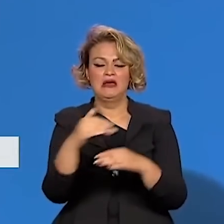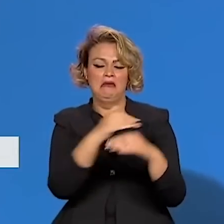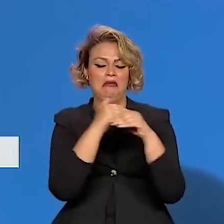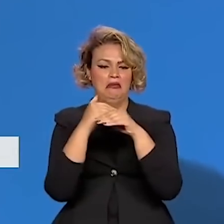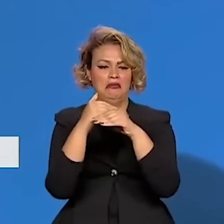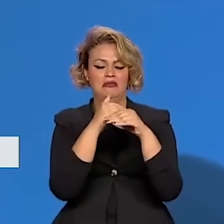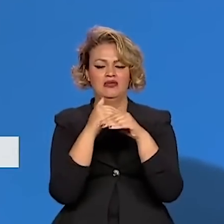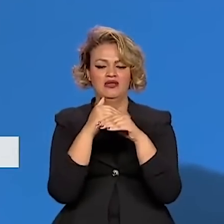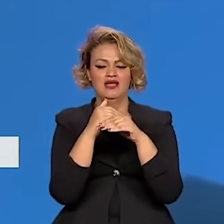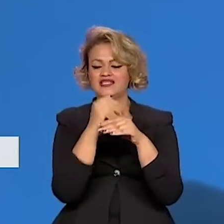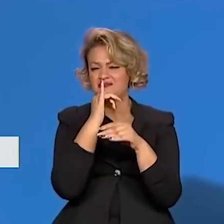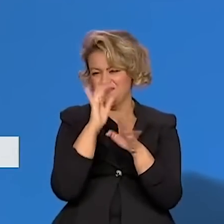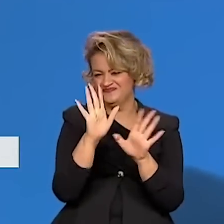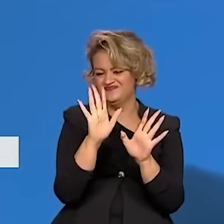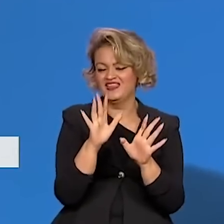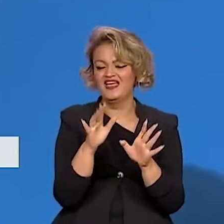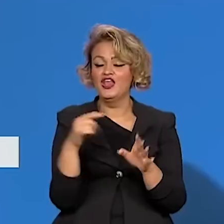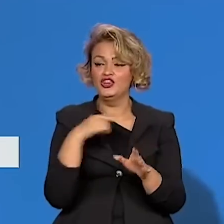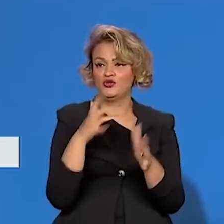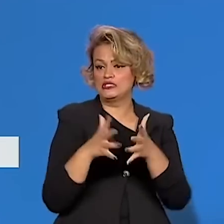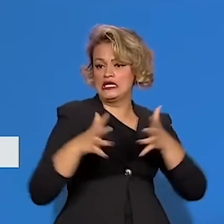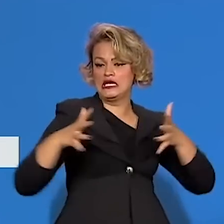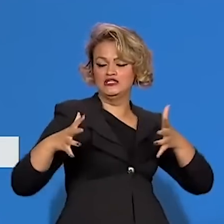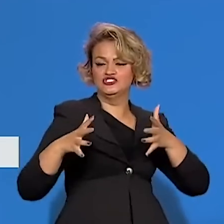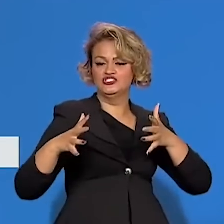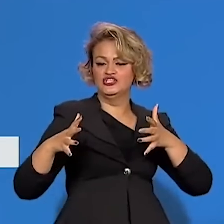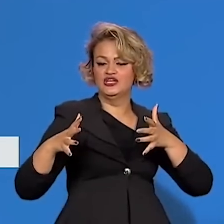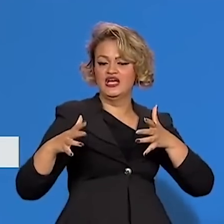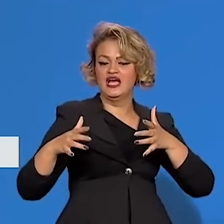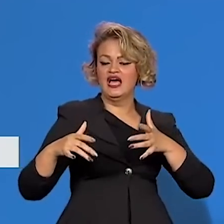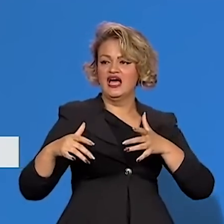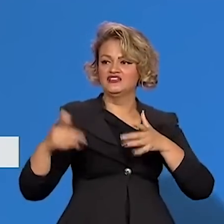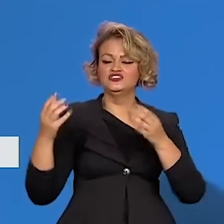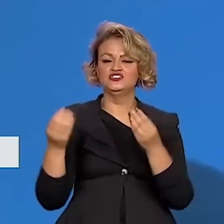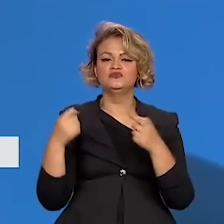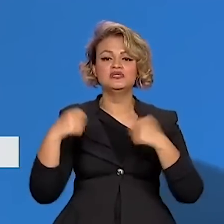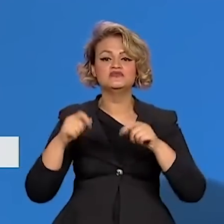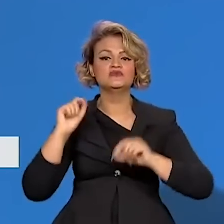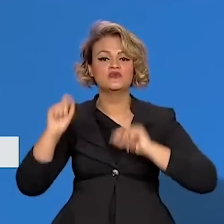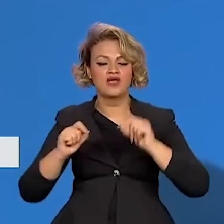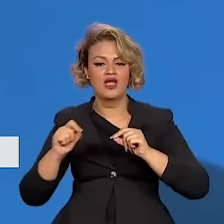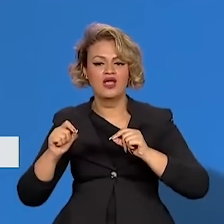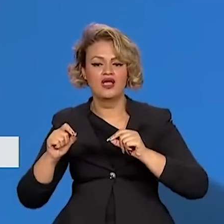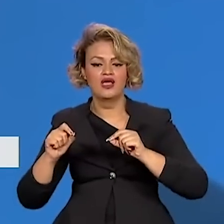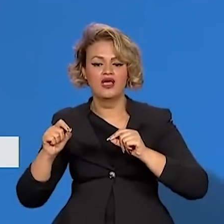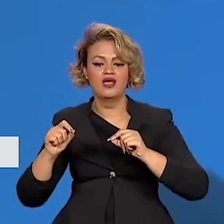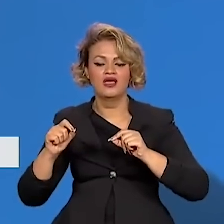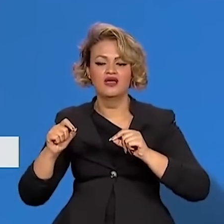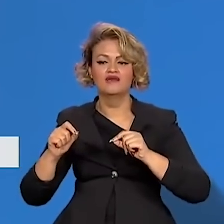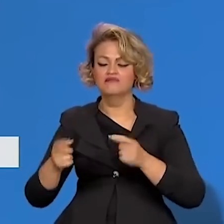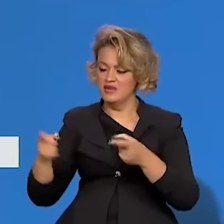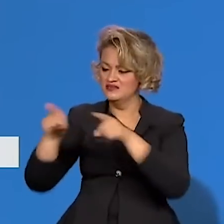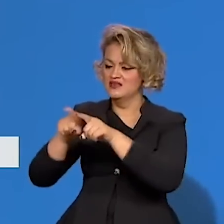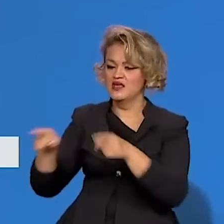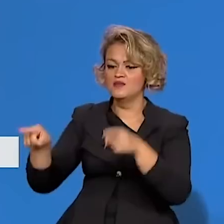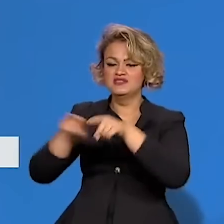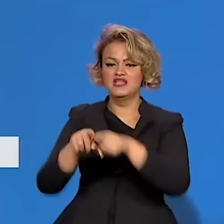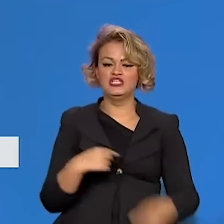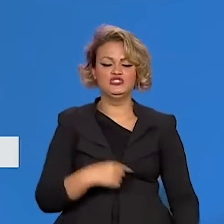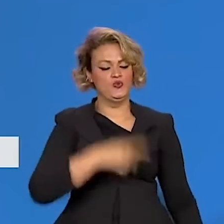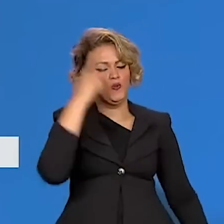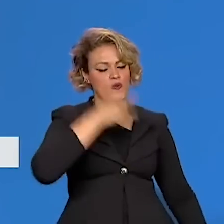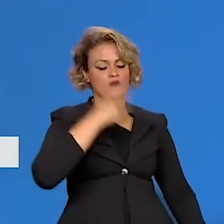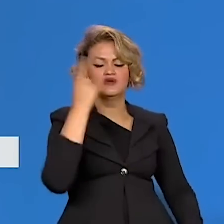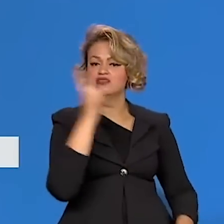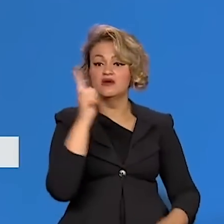não é porque nós somos grandes que nós temos que inteligência em mulher não nós queremos construir parceria com